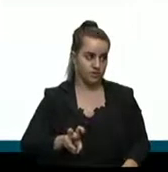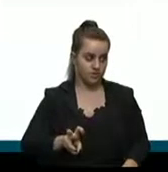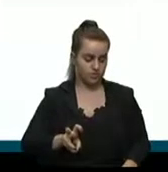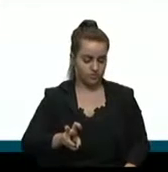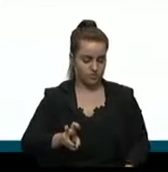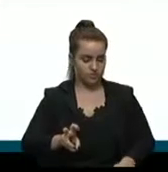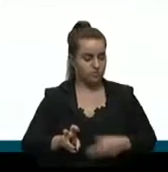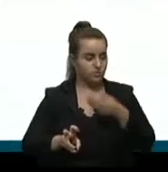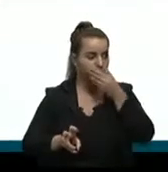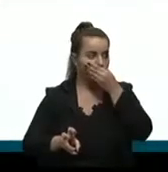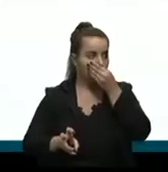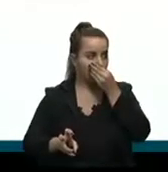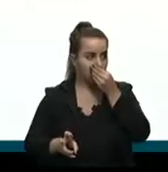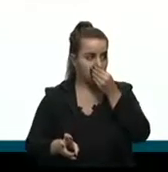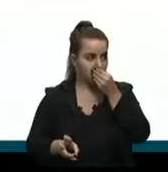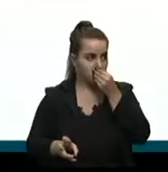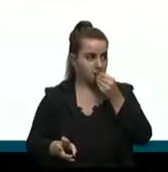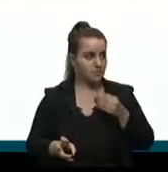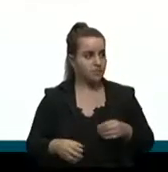0,95.